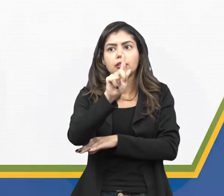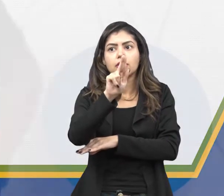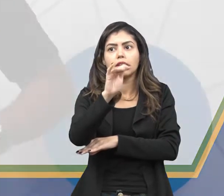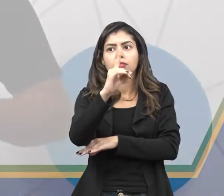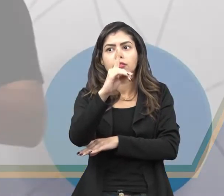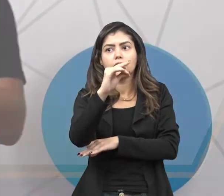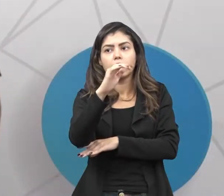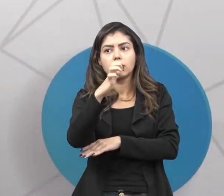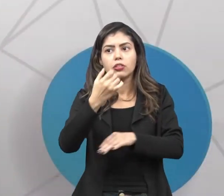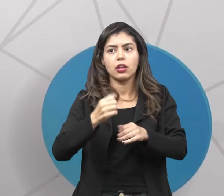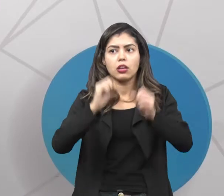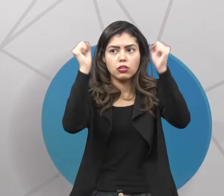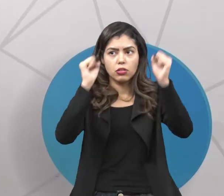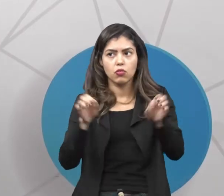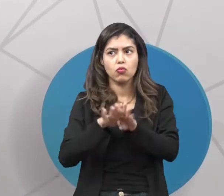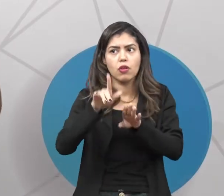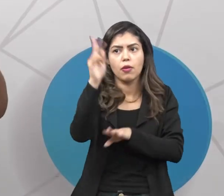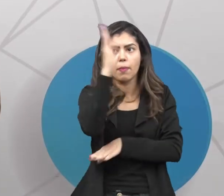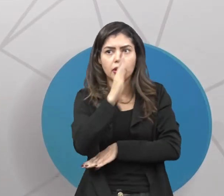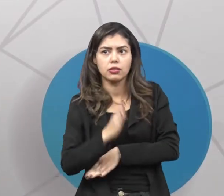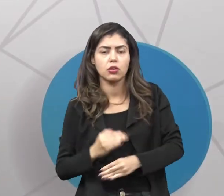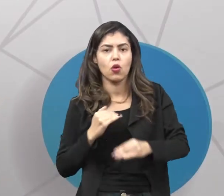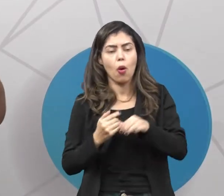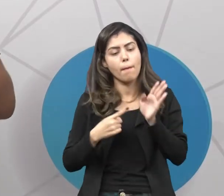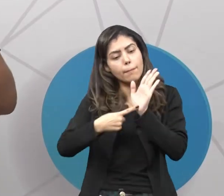tinha falado para vocês em slides anteriores, tá?